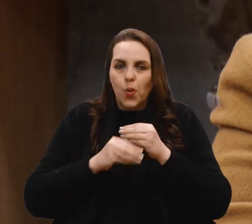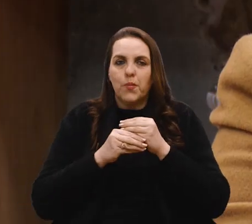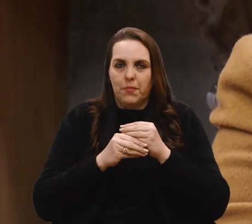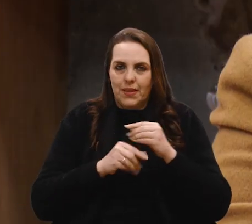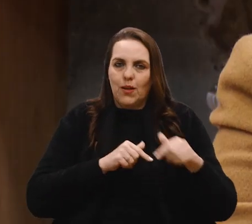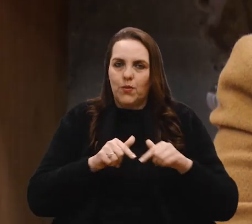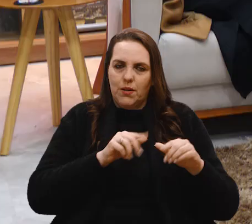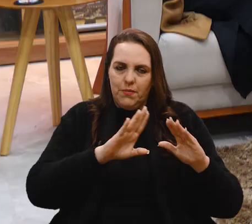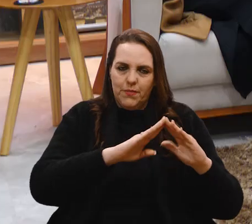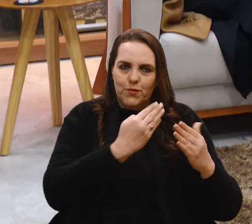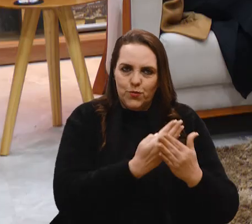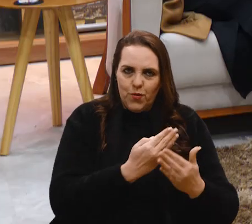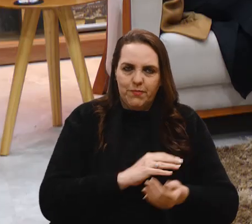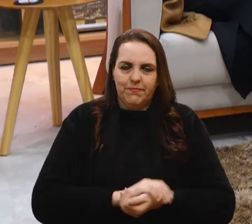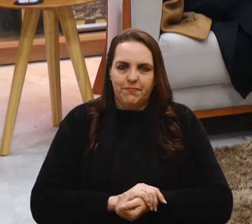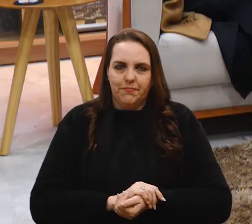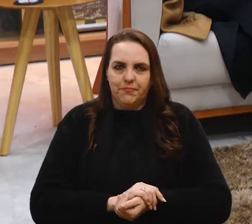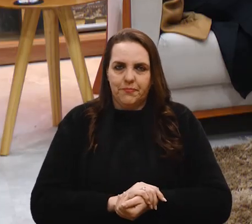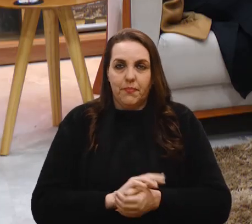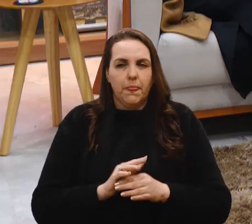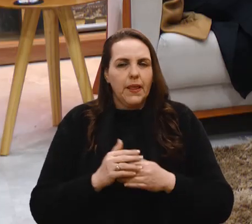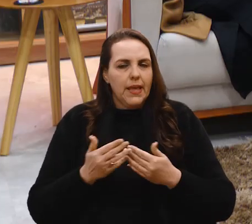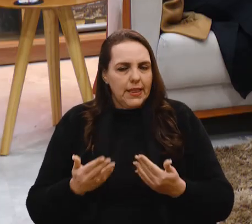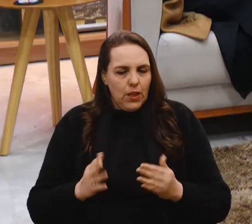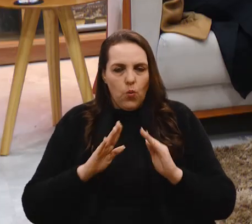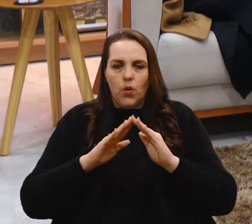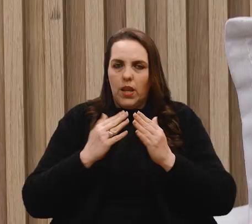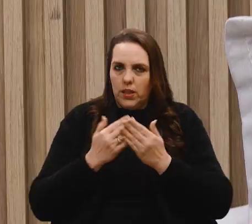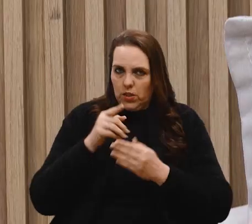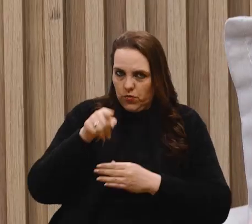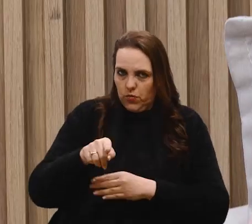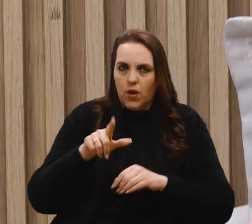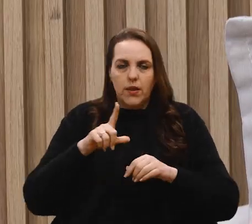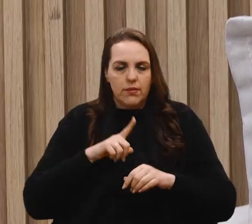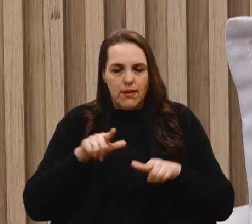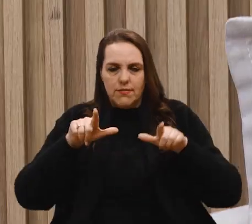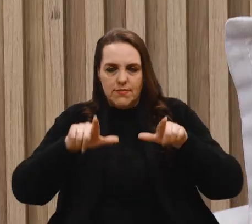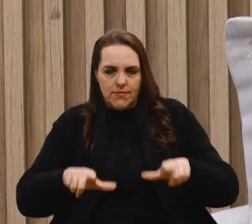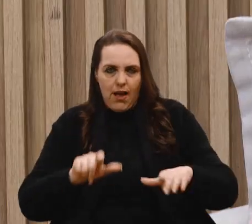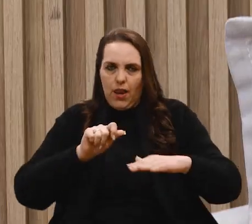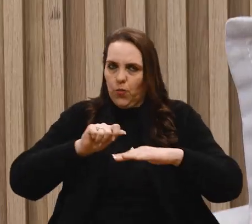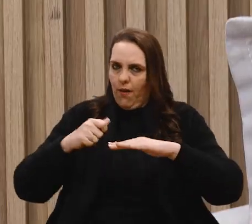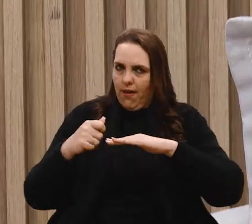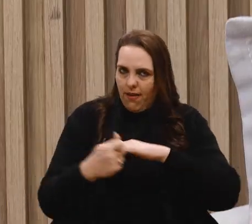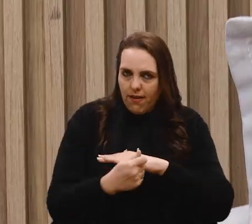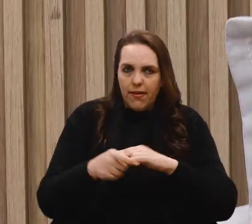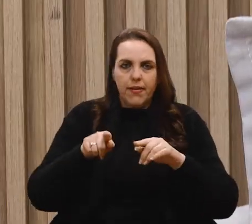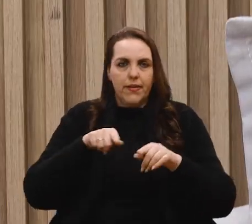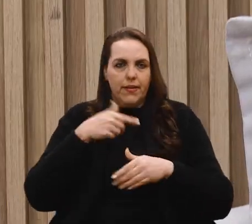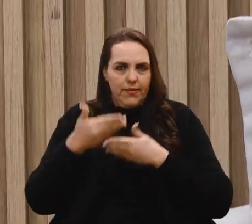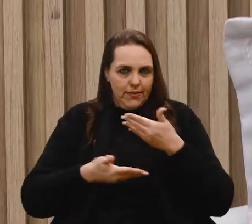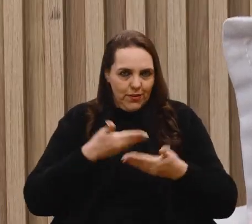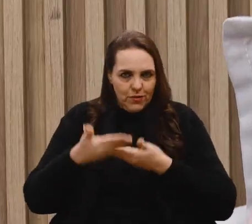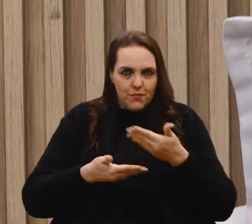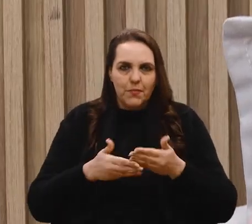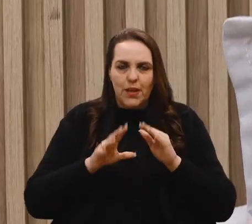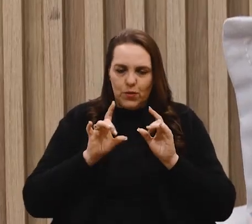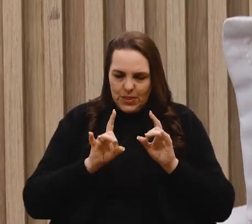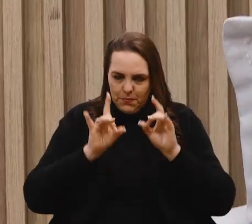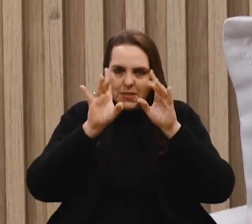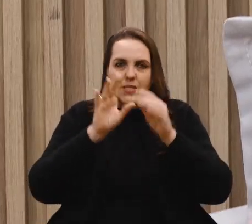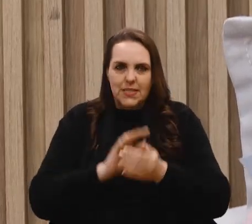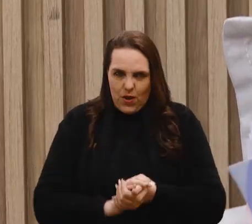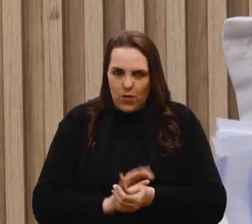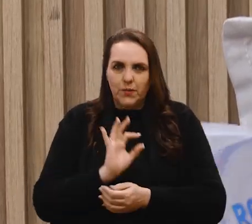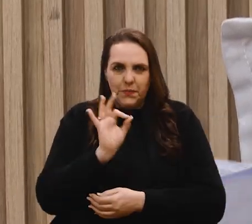trabalho da escola. Então, lá na escola, a gente tem, Camila, tem sala de recursos, que faz parte do atendimento especializado, que a